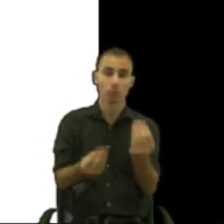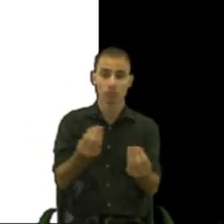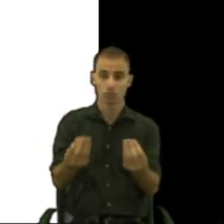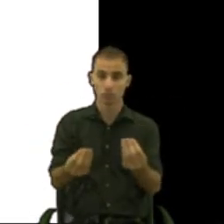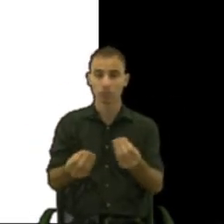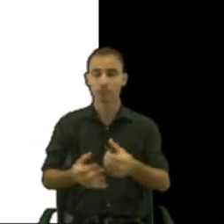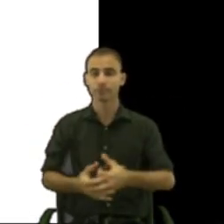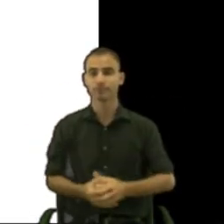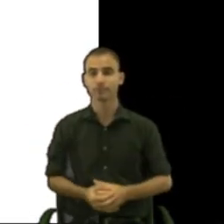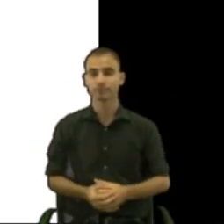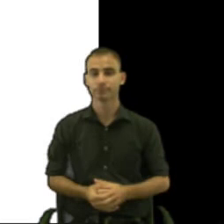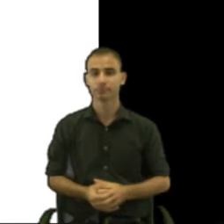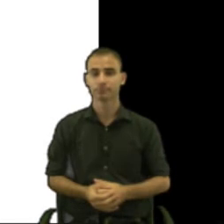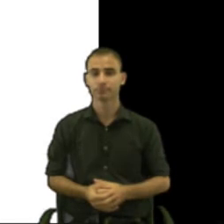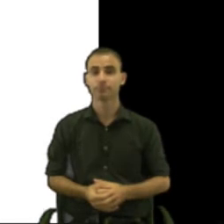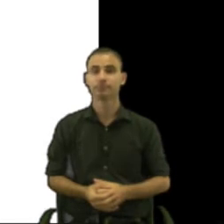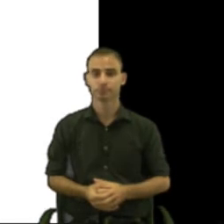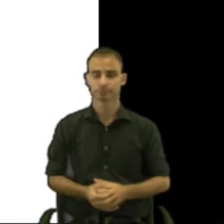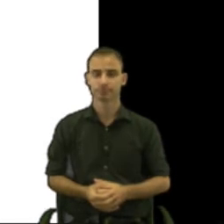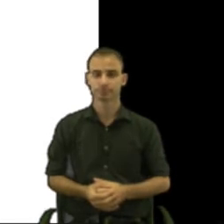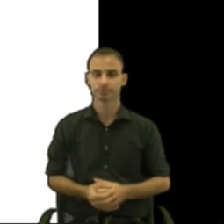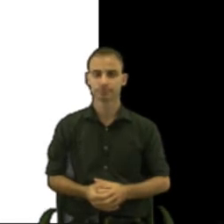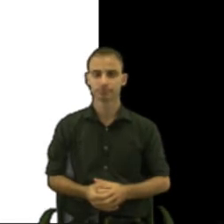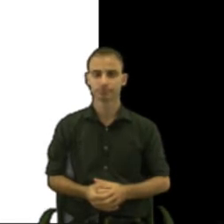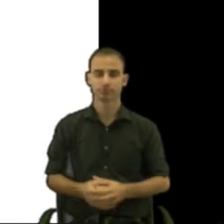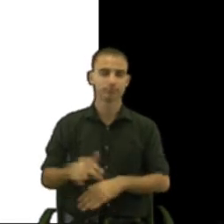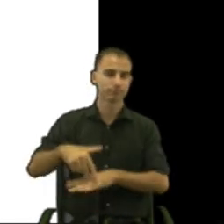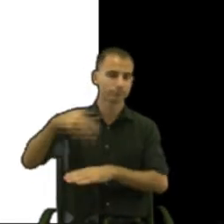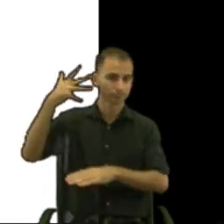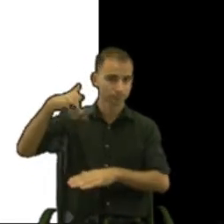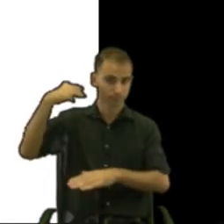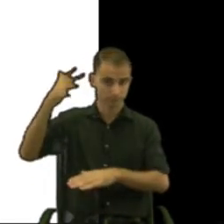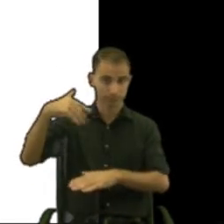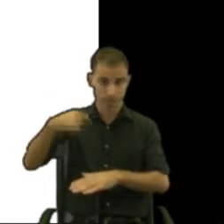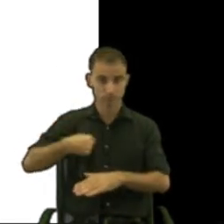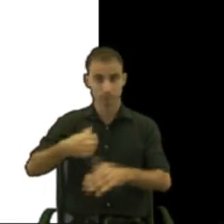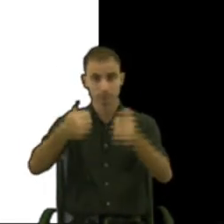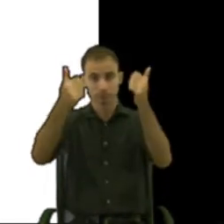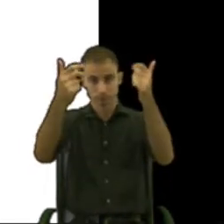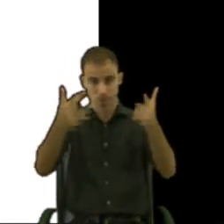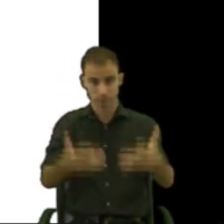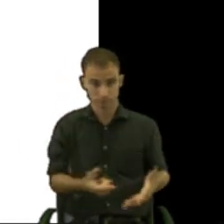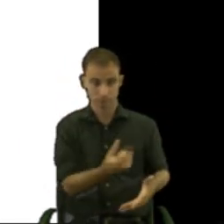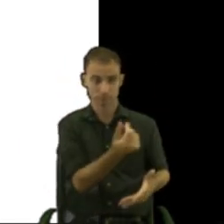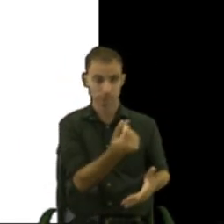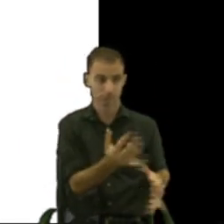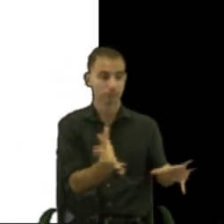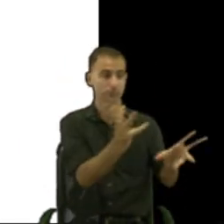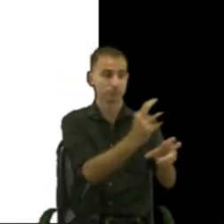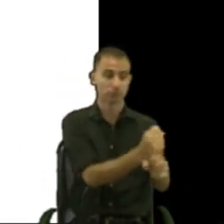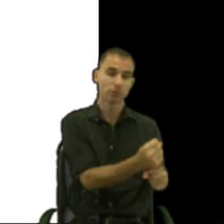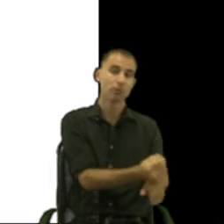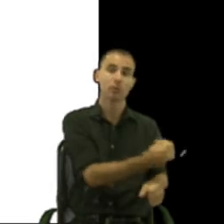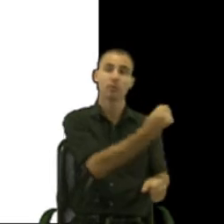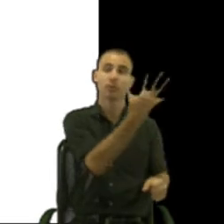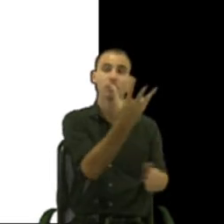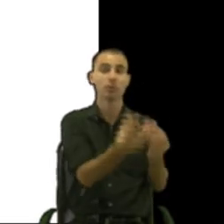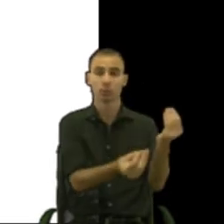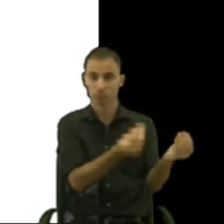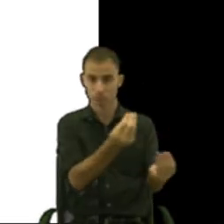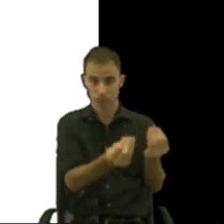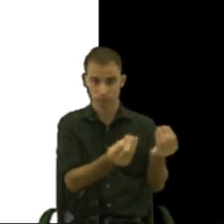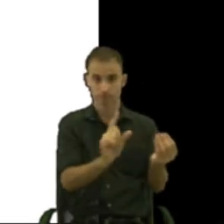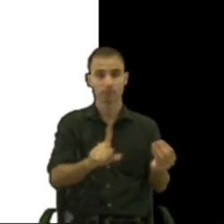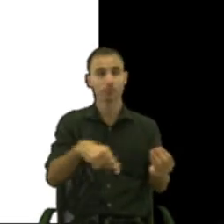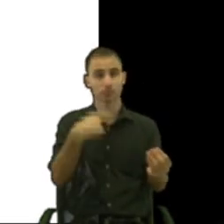Nós vamos estar dividindo, então, essa apresentação. Eu vou passar primeiro a questão financeira e, na sequência, então, a secretária Mari vai passar